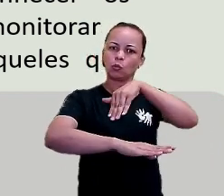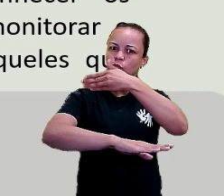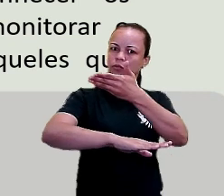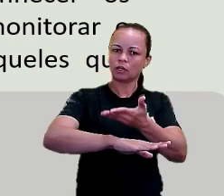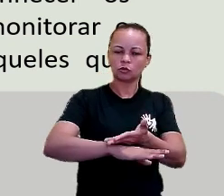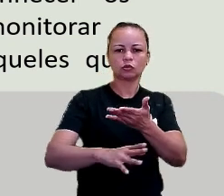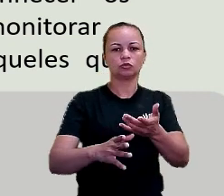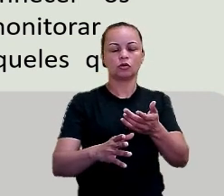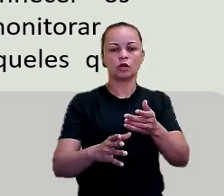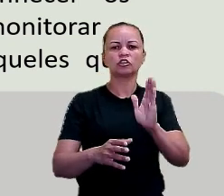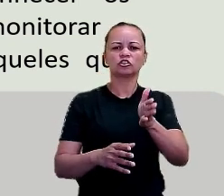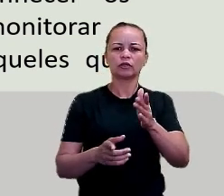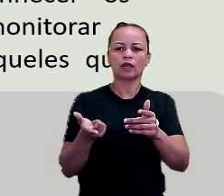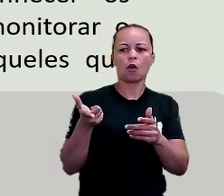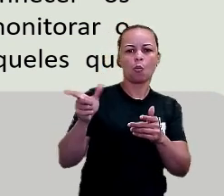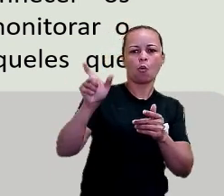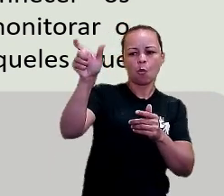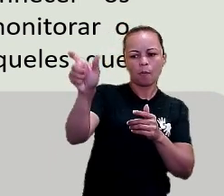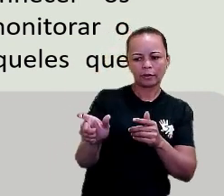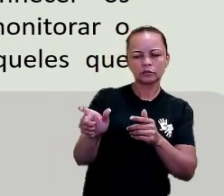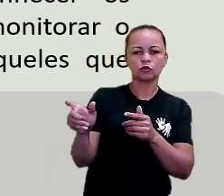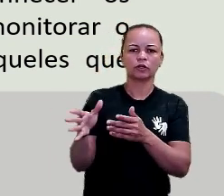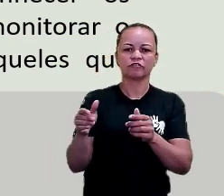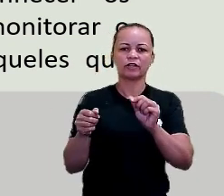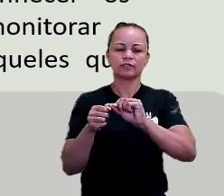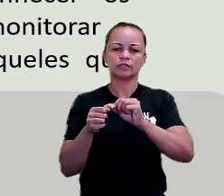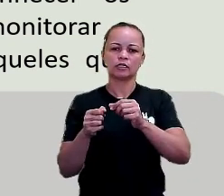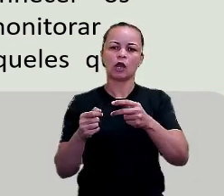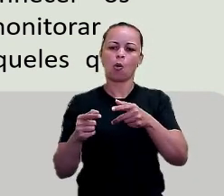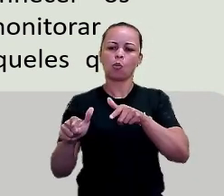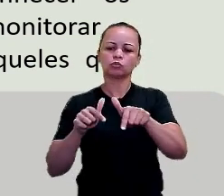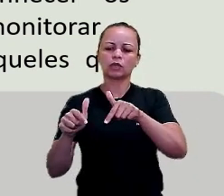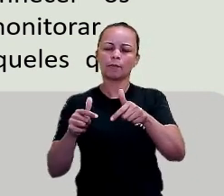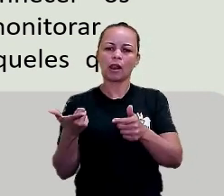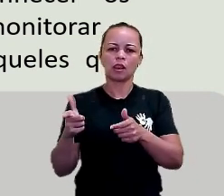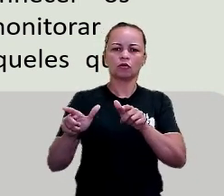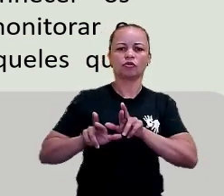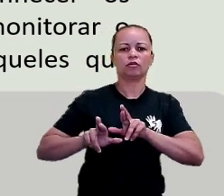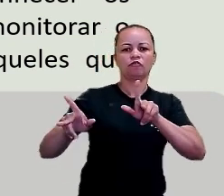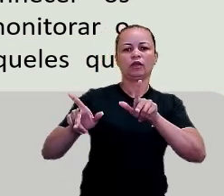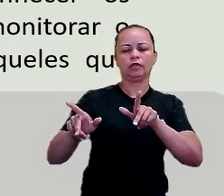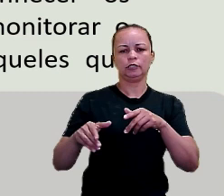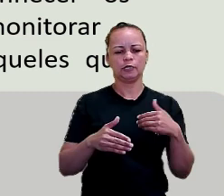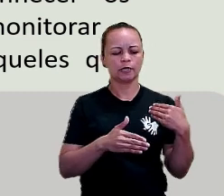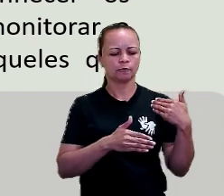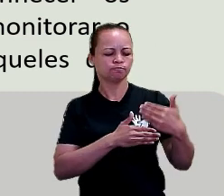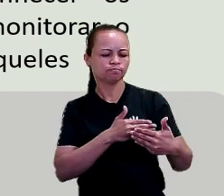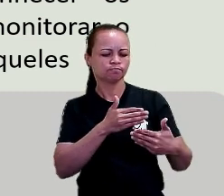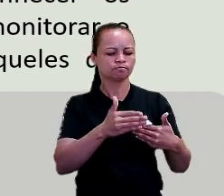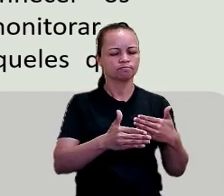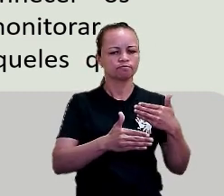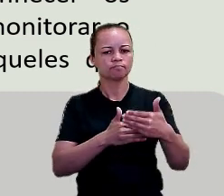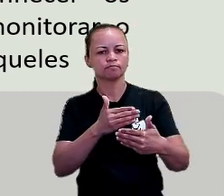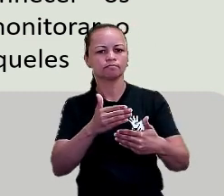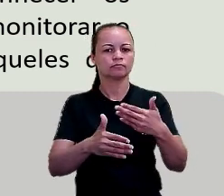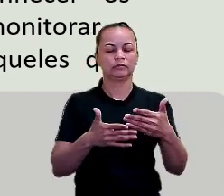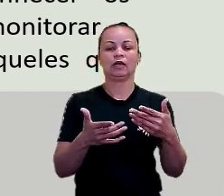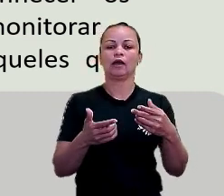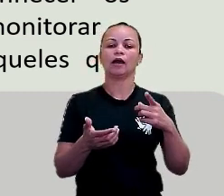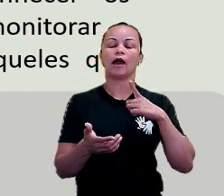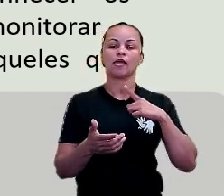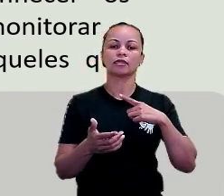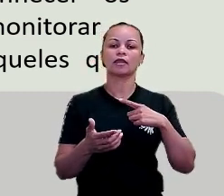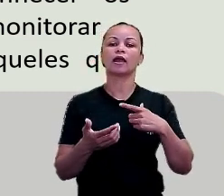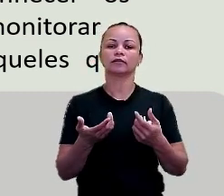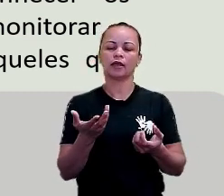outra pessoa que se fazia um outro tipo de serviço. E aí aquela produção ia passando de mão em mão até se ter o